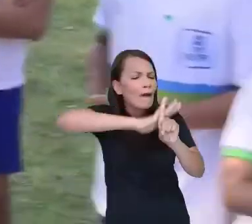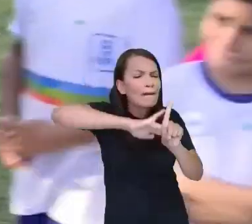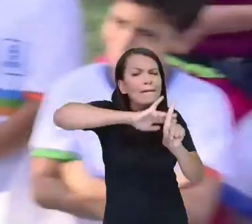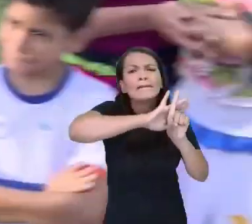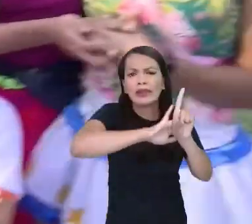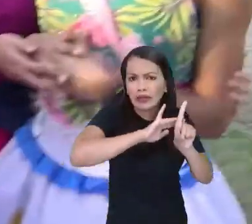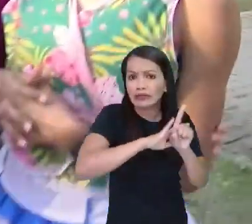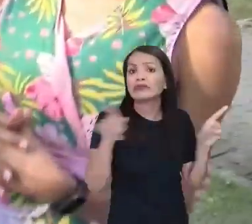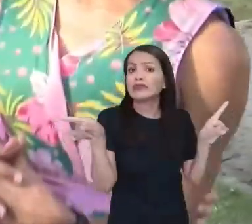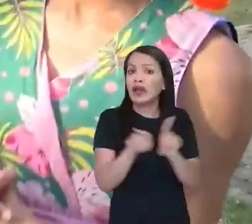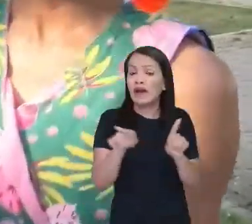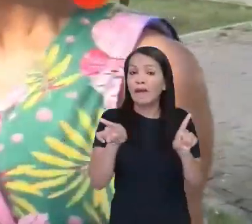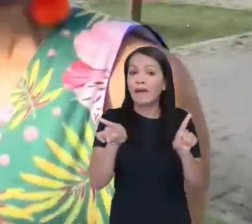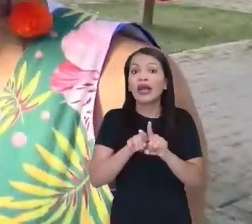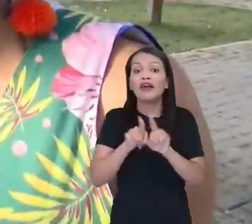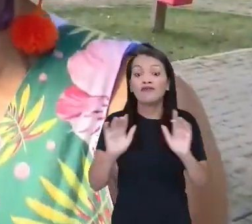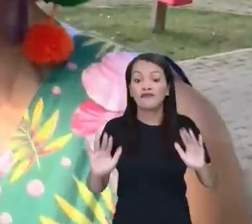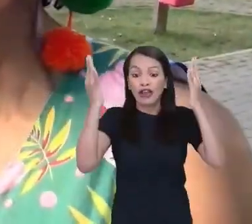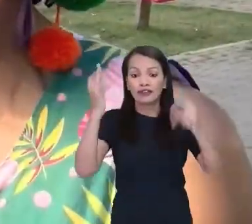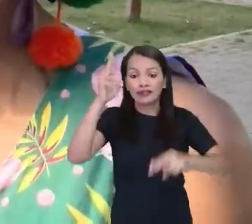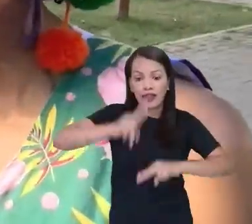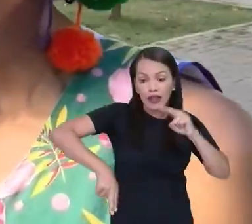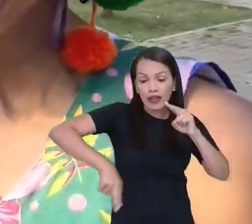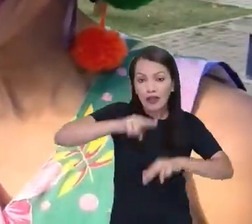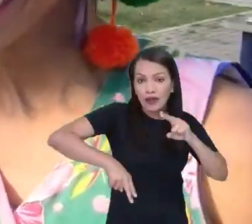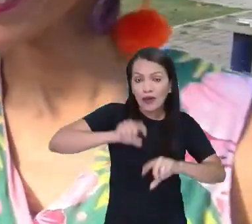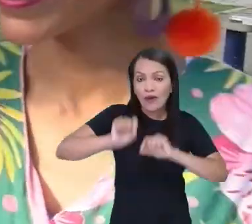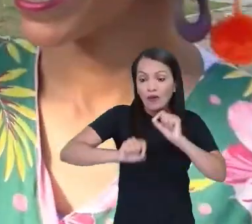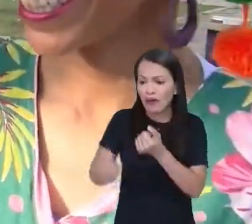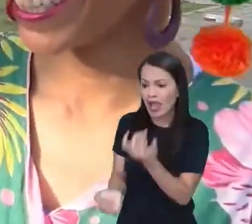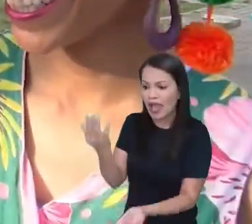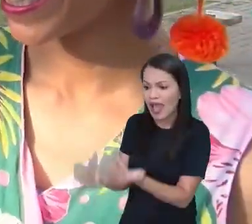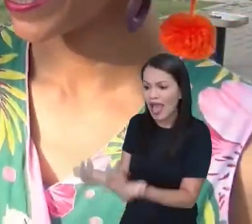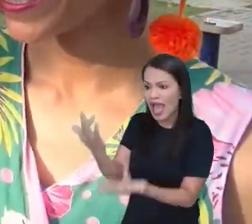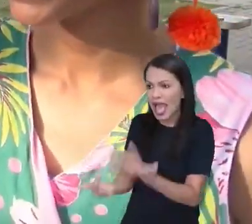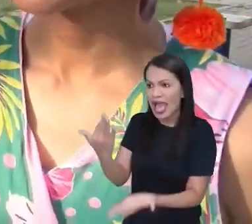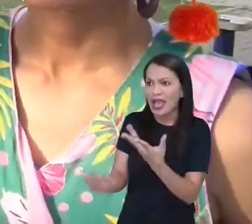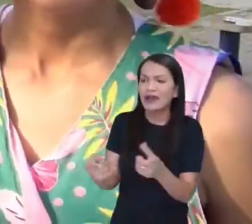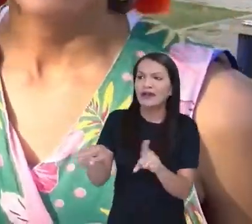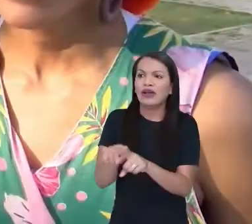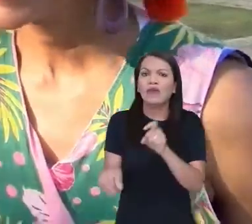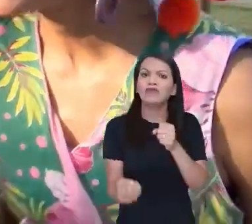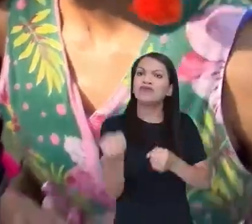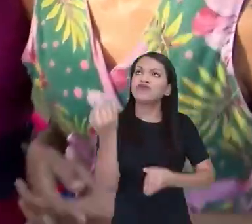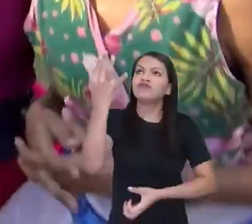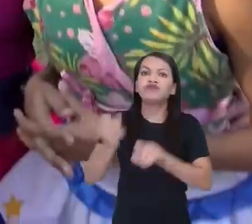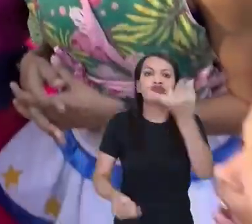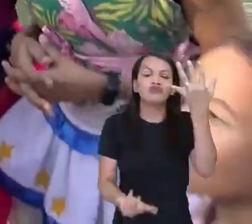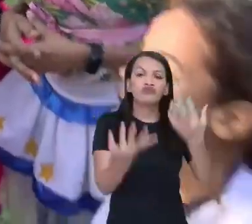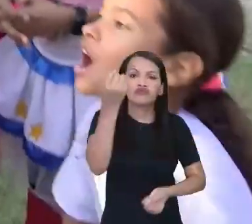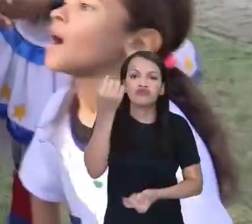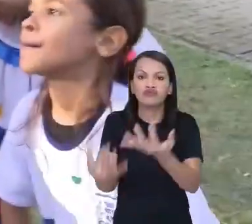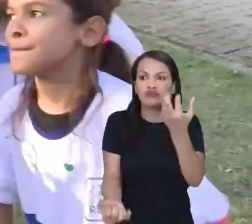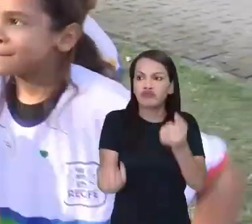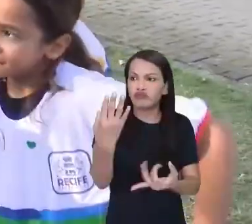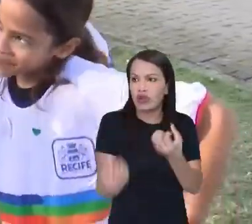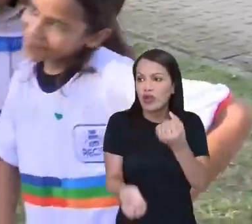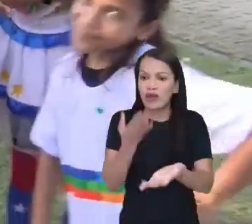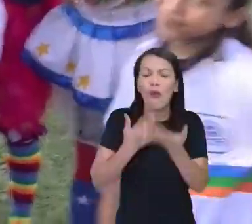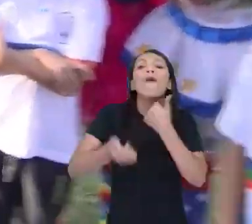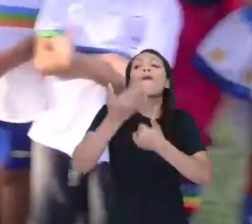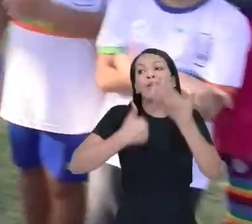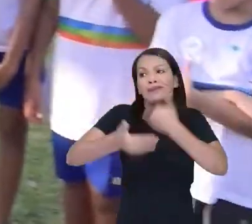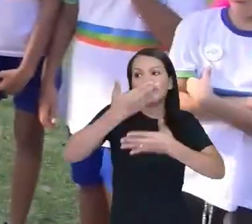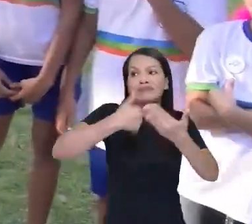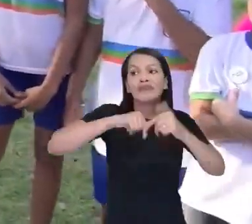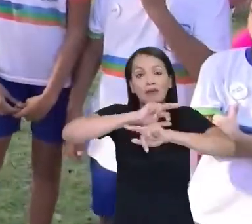Festinha de São João, com fogueira e bombinha, pé de moleque rojão, com